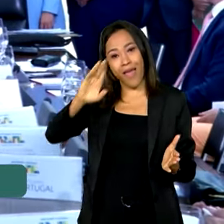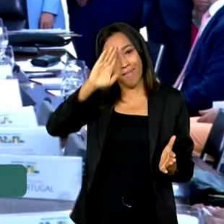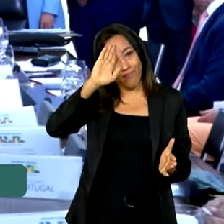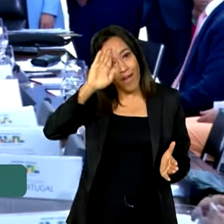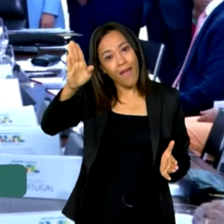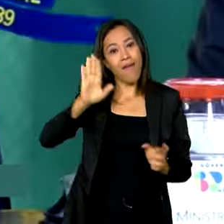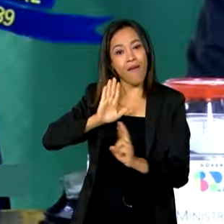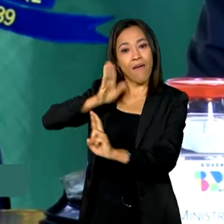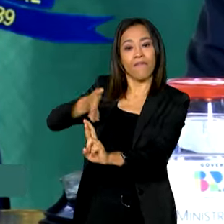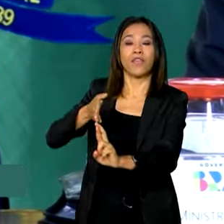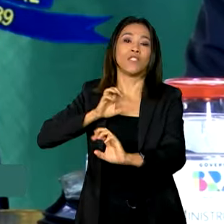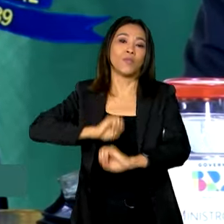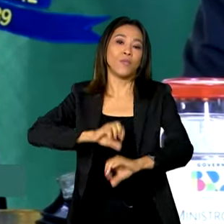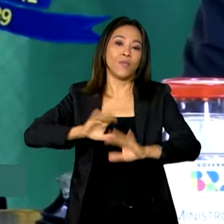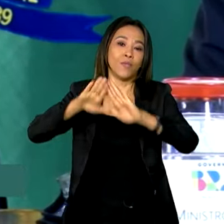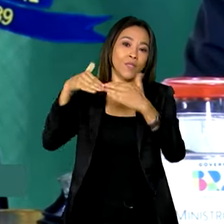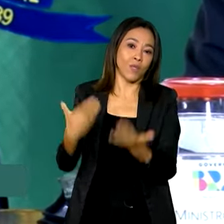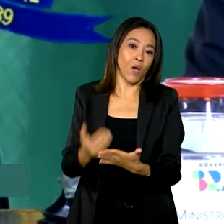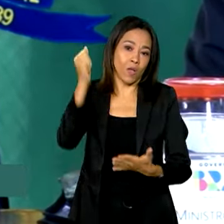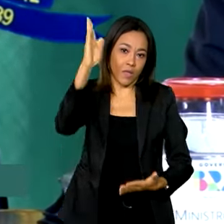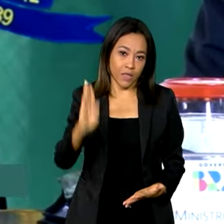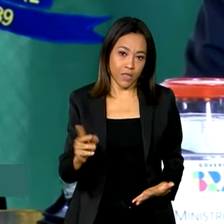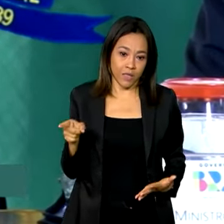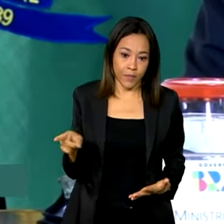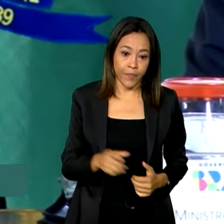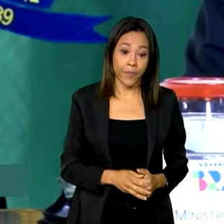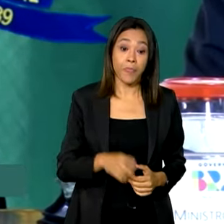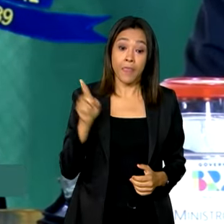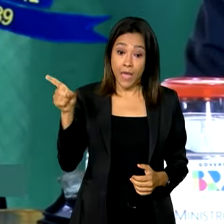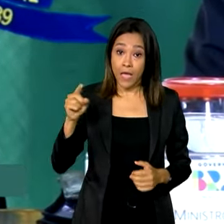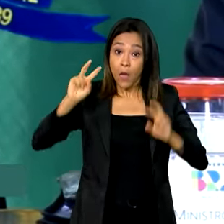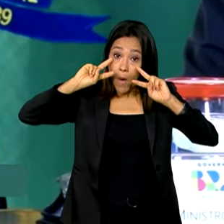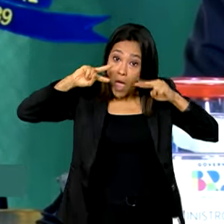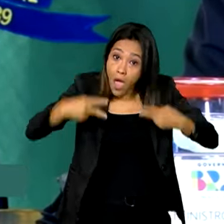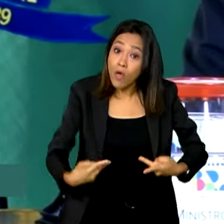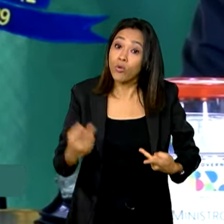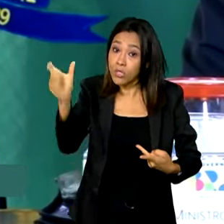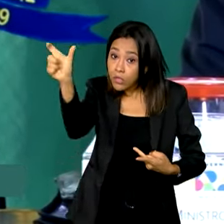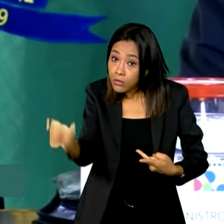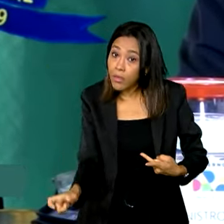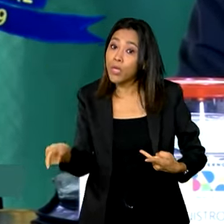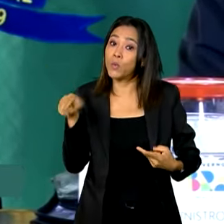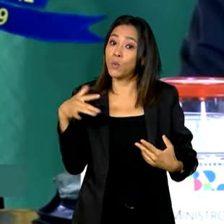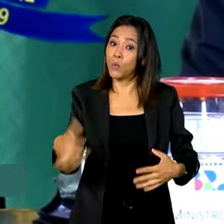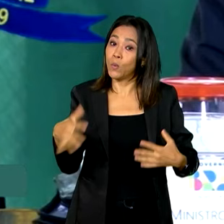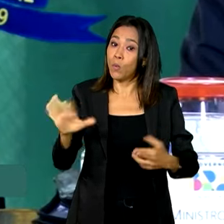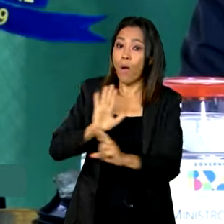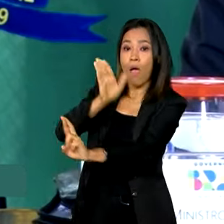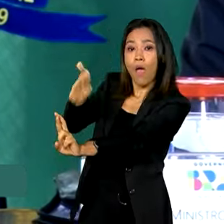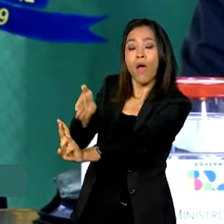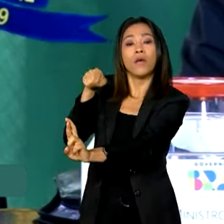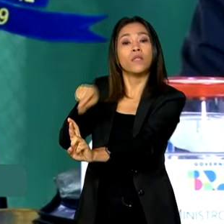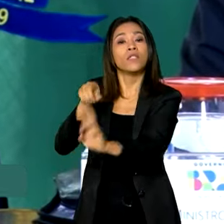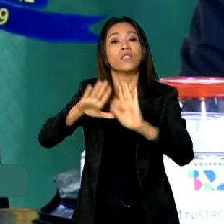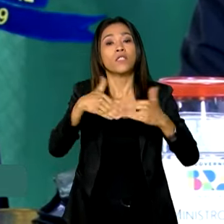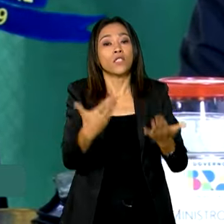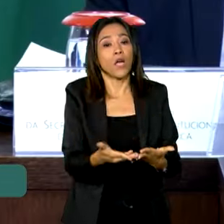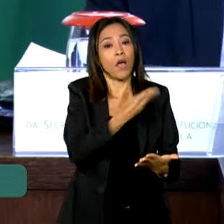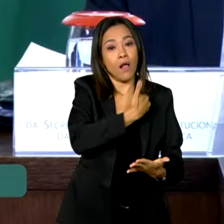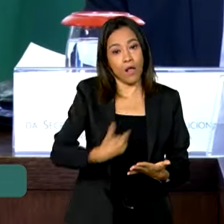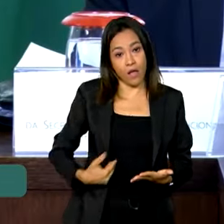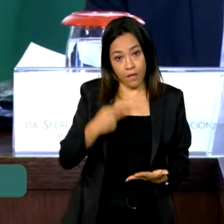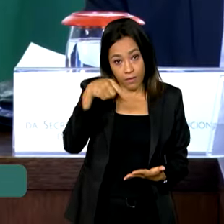pública brasileira. O reconhecimento do Anísio Teixeira como patrono da escola pública nesse